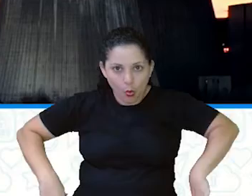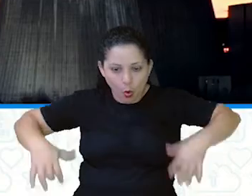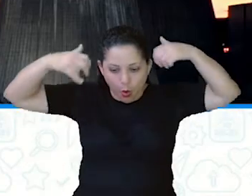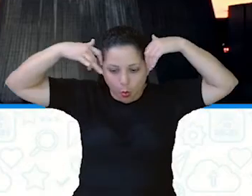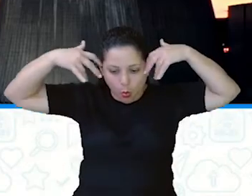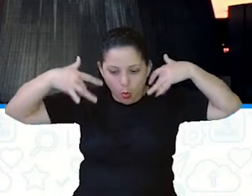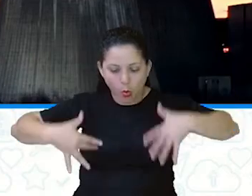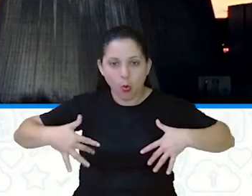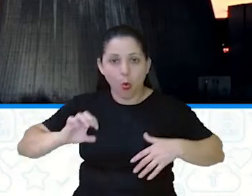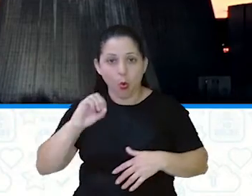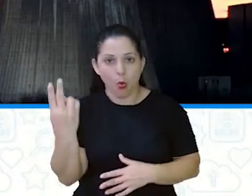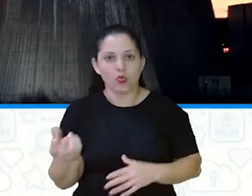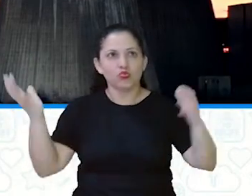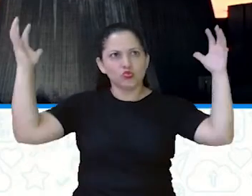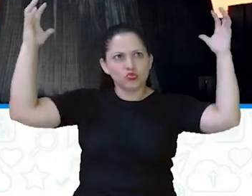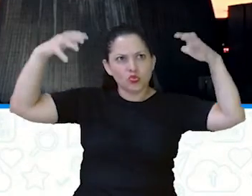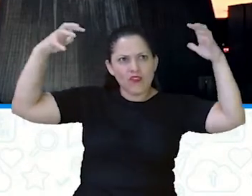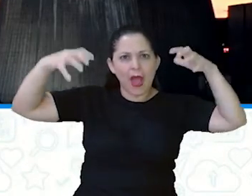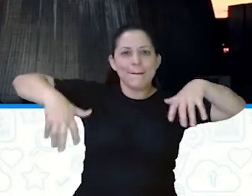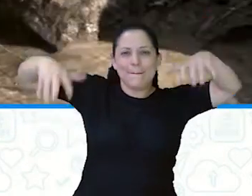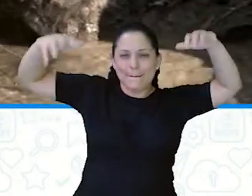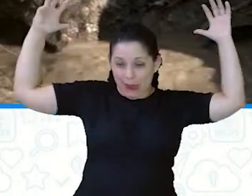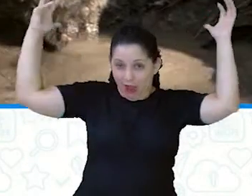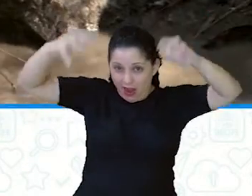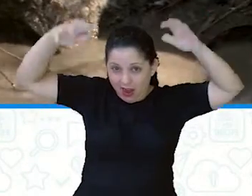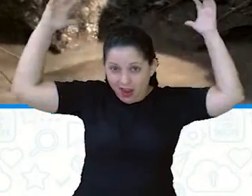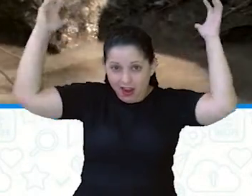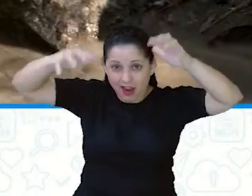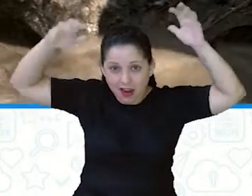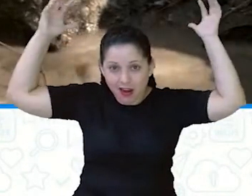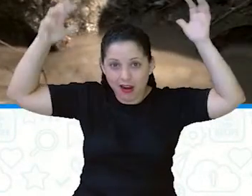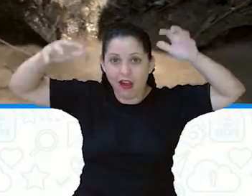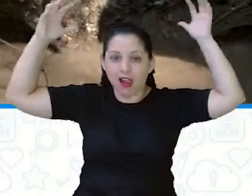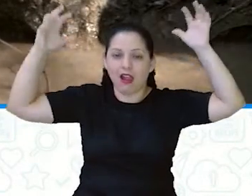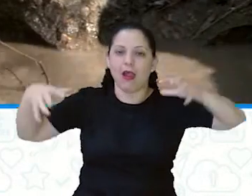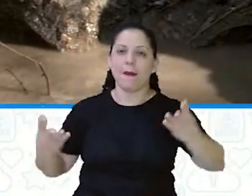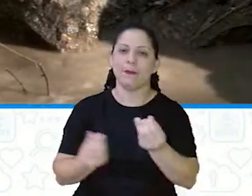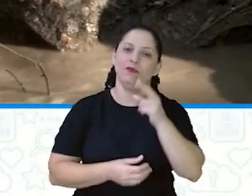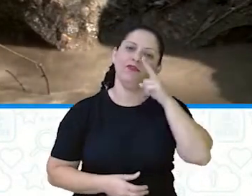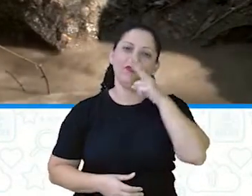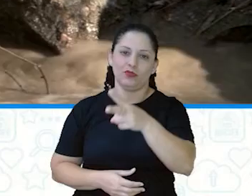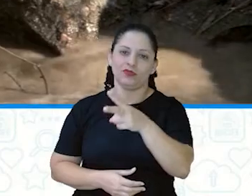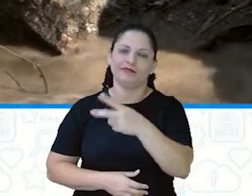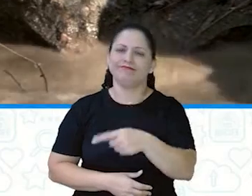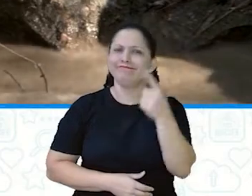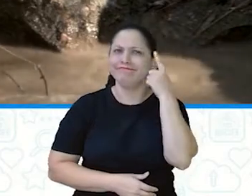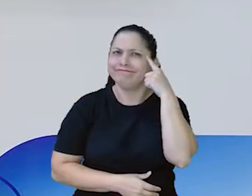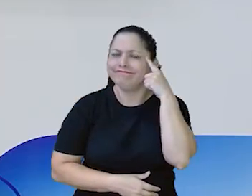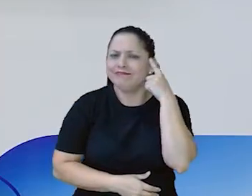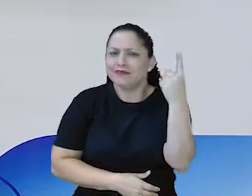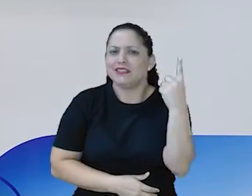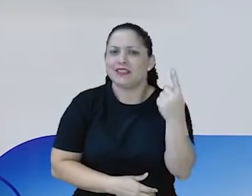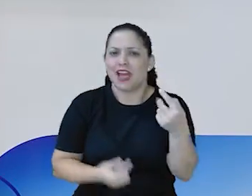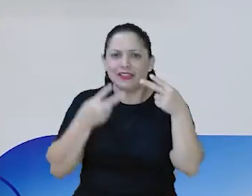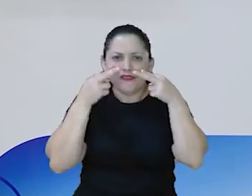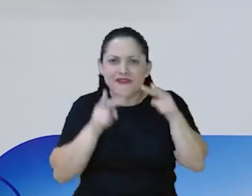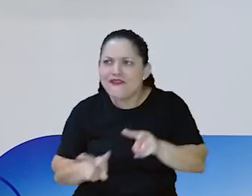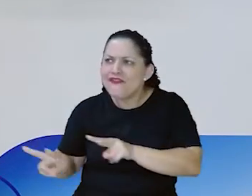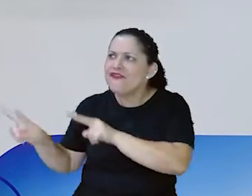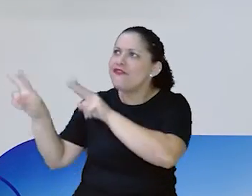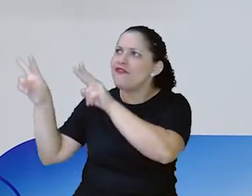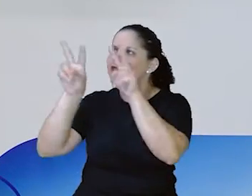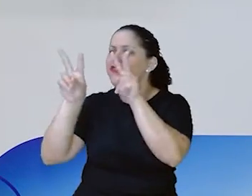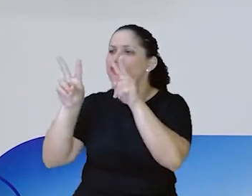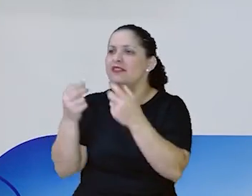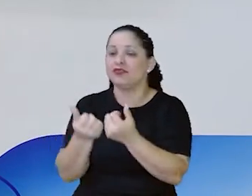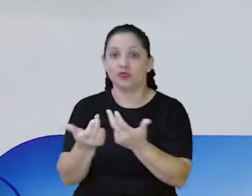chover, chove muito mais do que o normal. E aí, a gente precisa pensar, quando a gente olha para essas paisagens, quando a gente